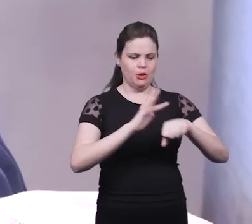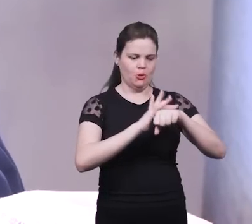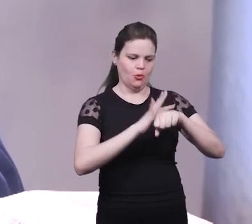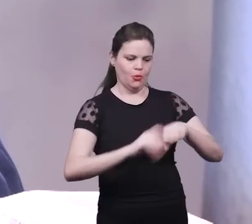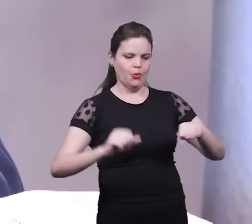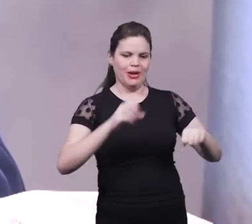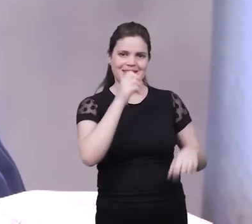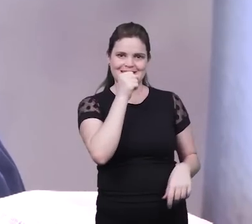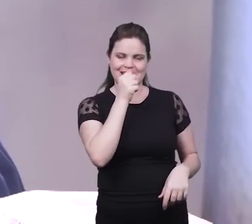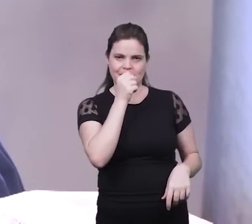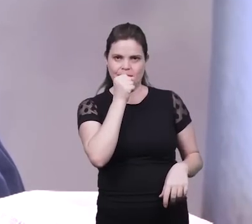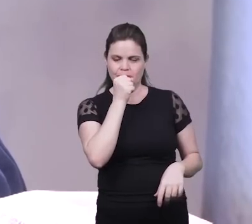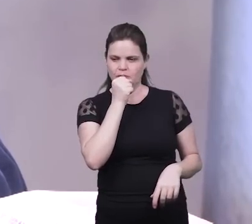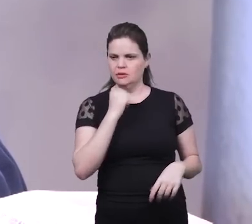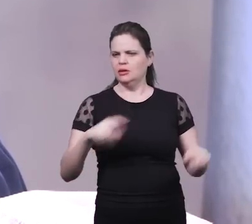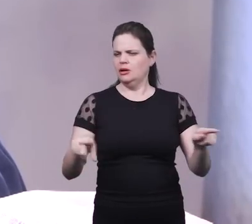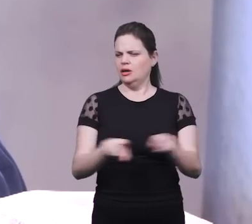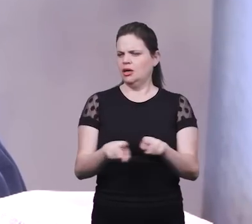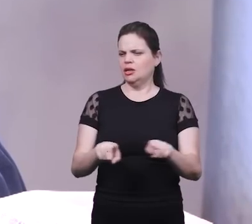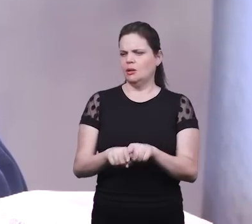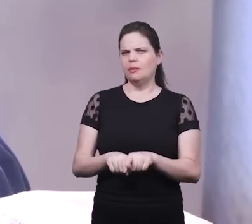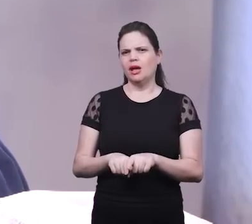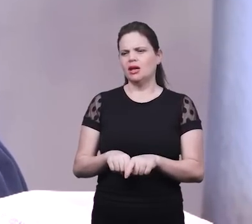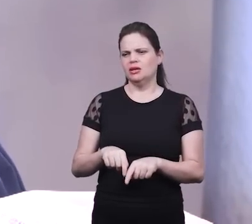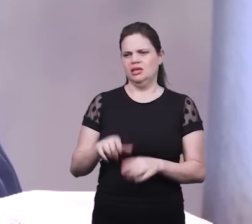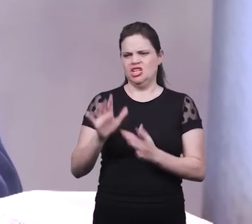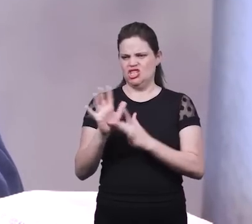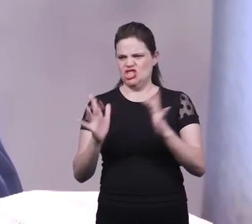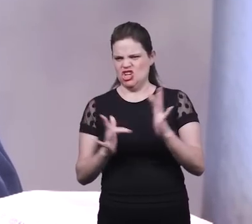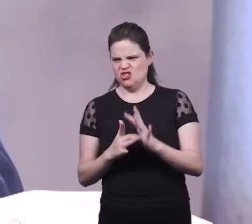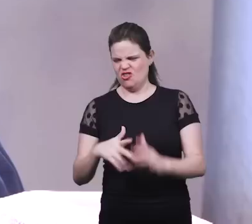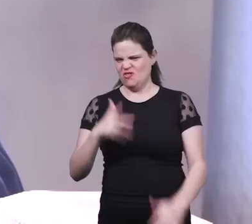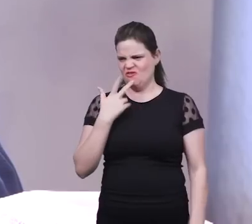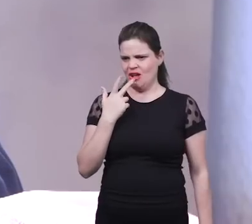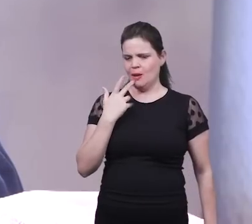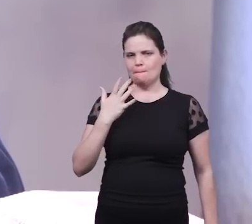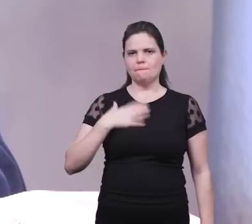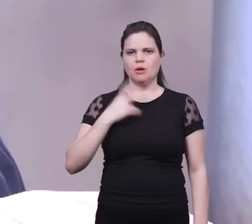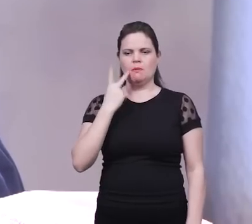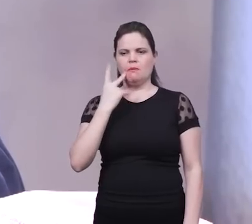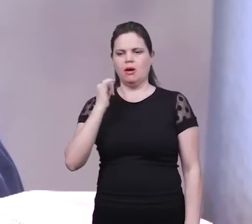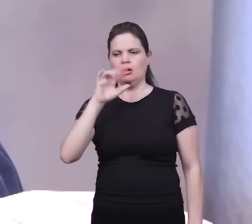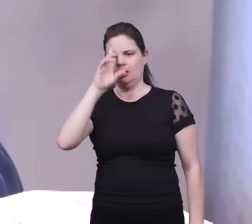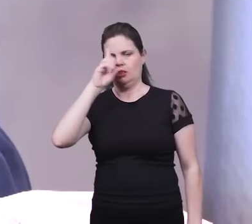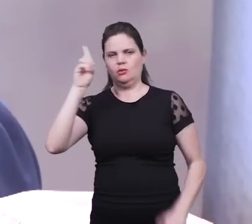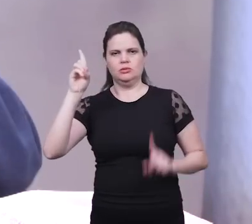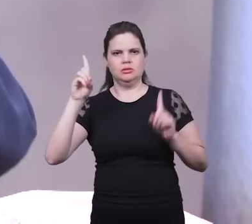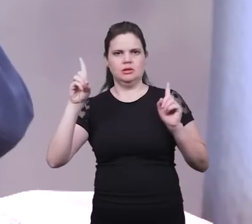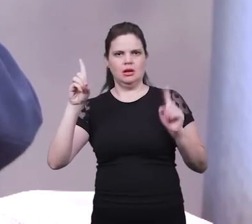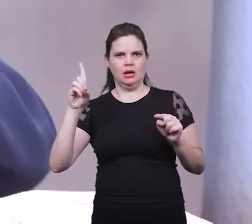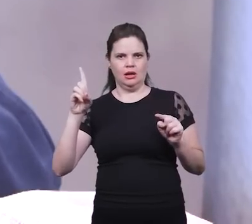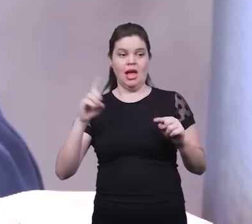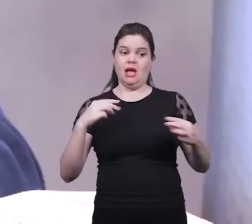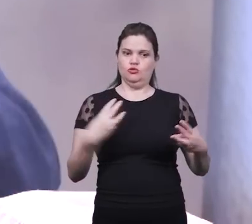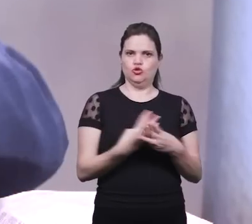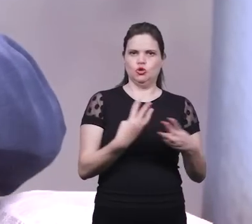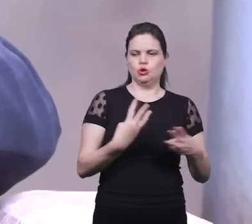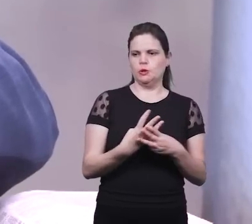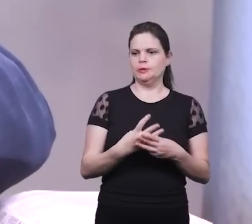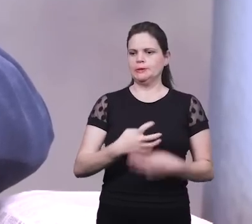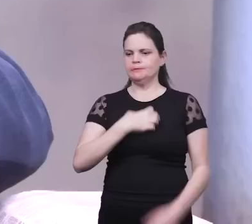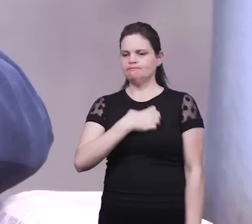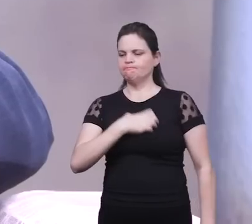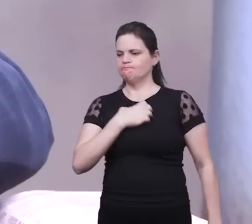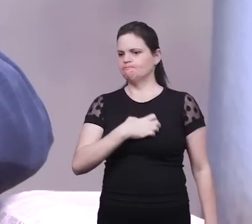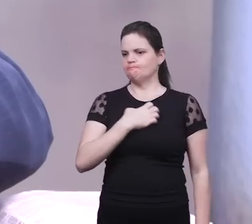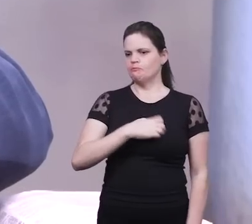Porque também dizia que Deus era seu próprio Pai, fazendo-se igual a Deus. Então um dos motivos que os judeus queriam matar Jesus, porque ele curou